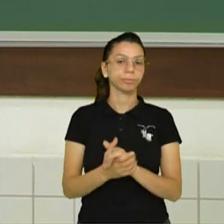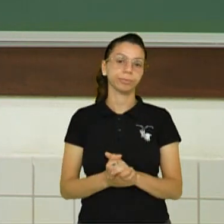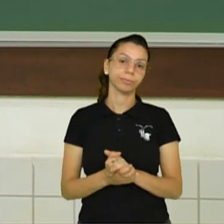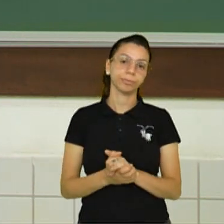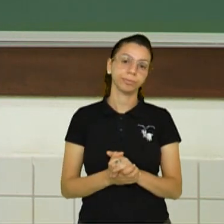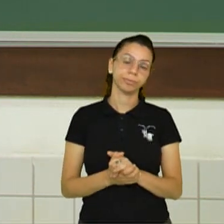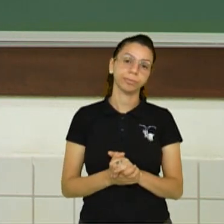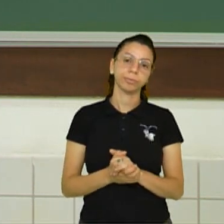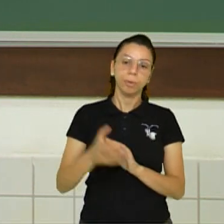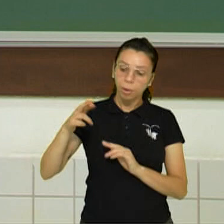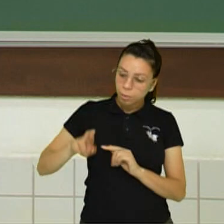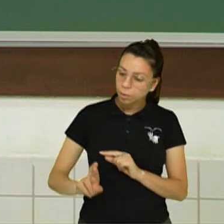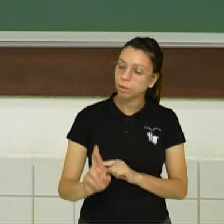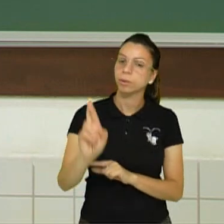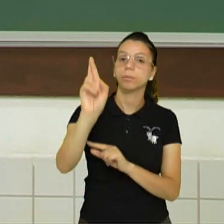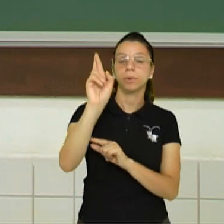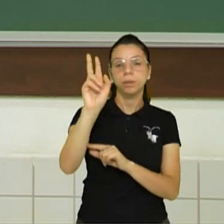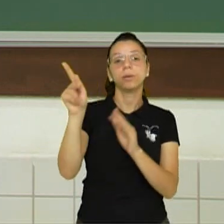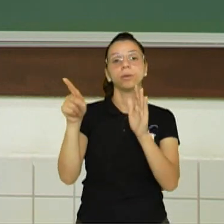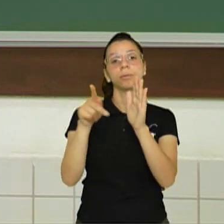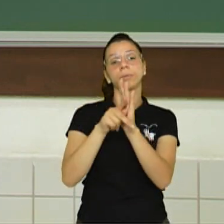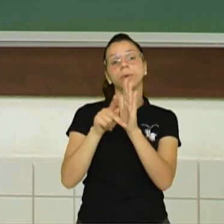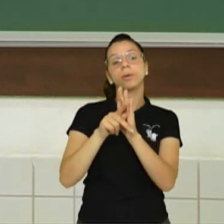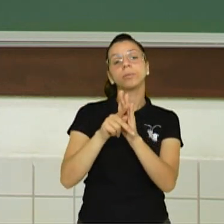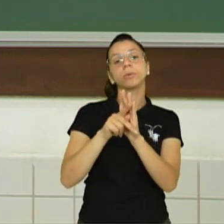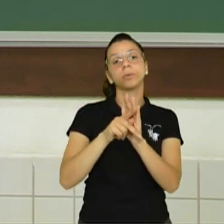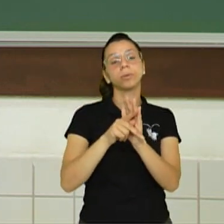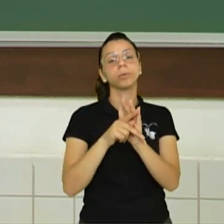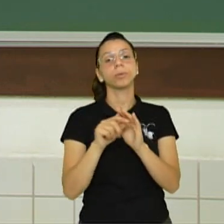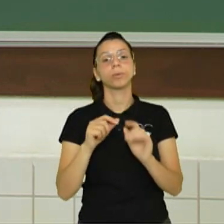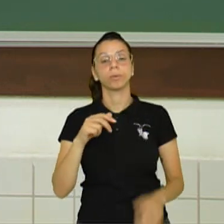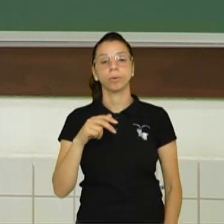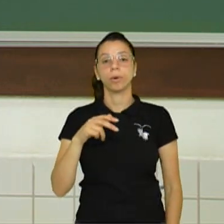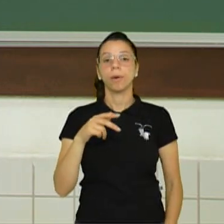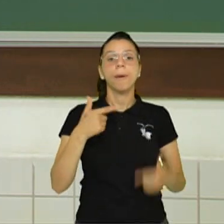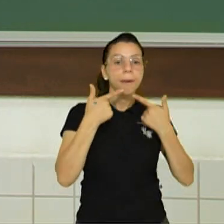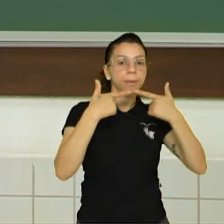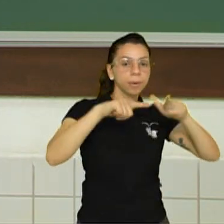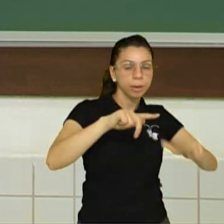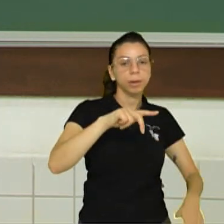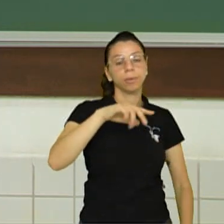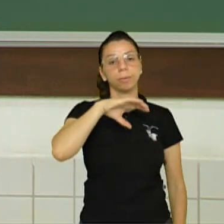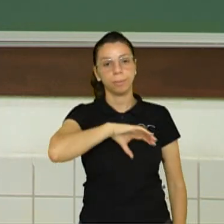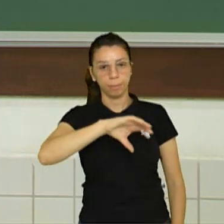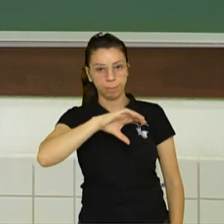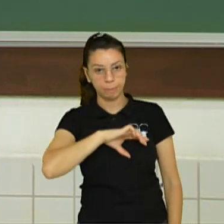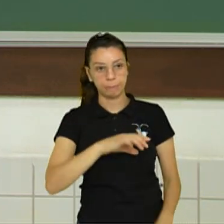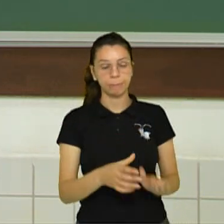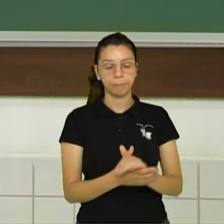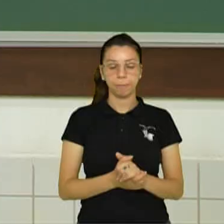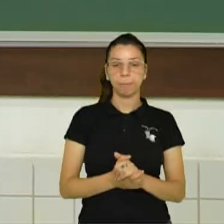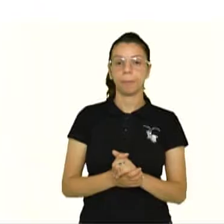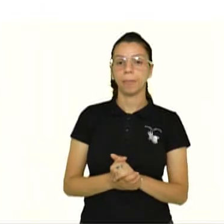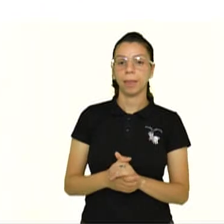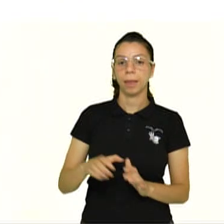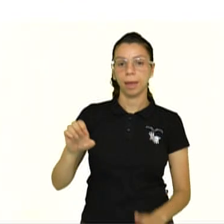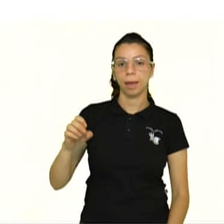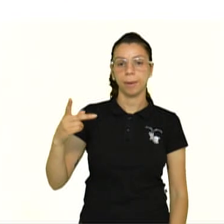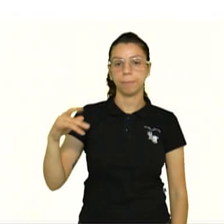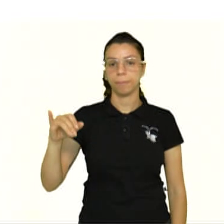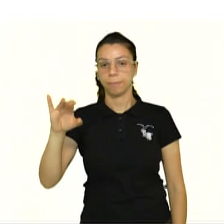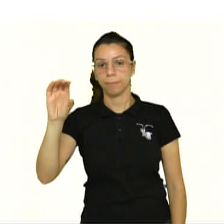era um representante do classicismo da língua portuguesa. Diferença entre o épico e o lírico, então. A